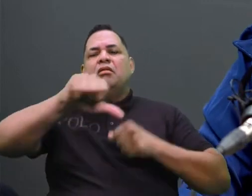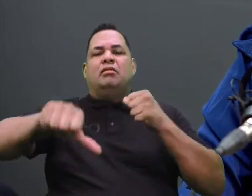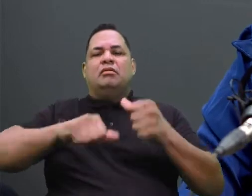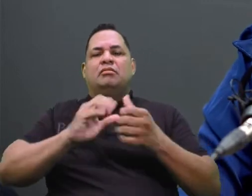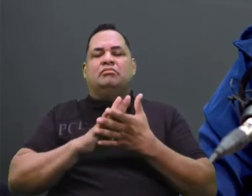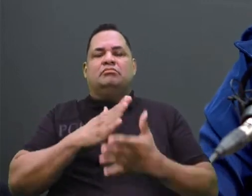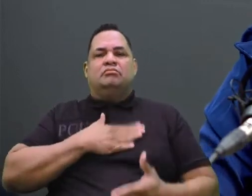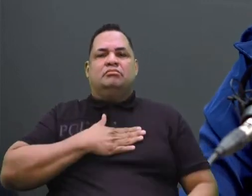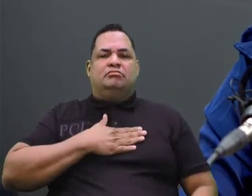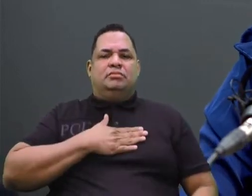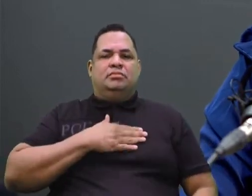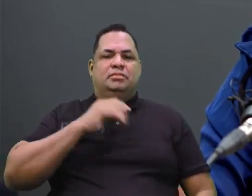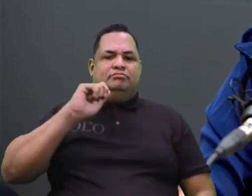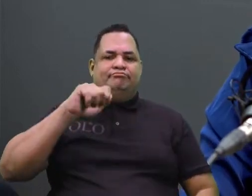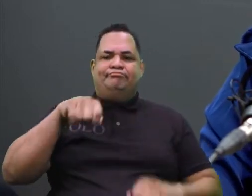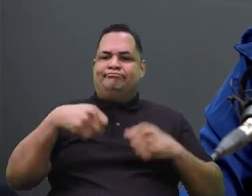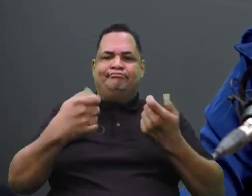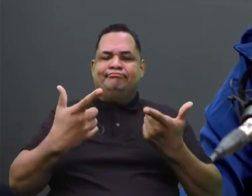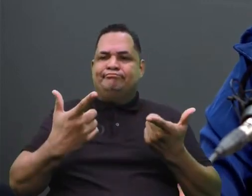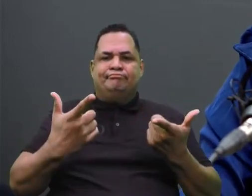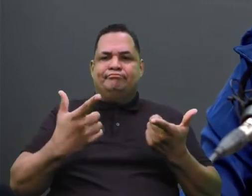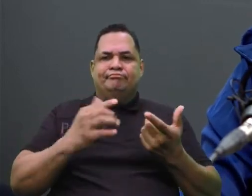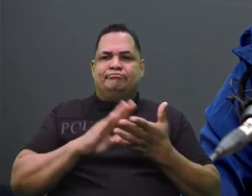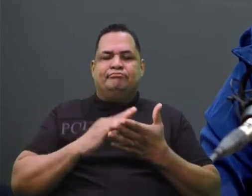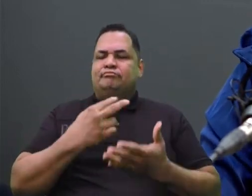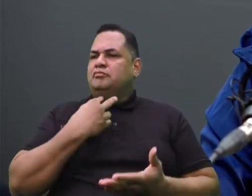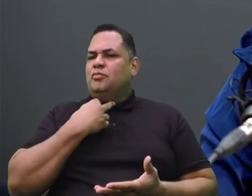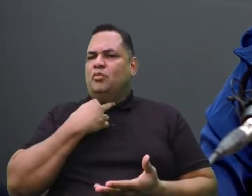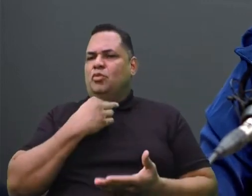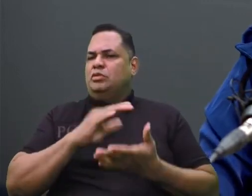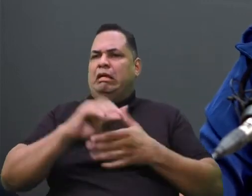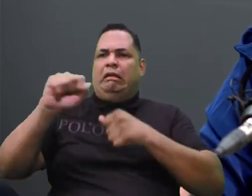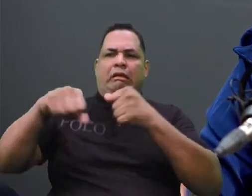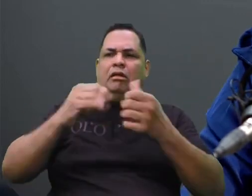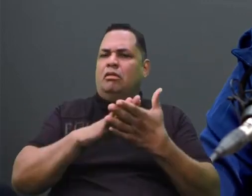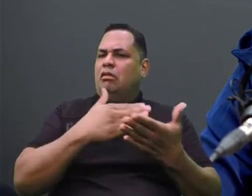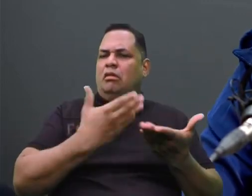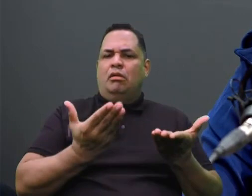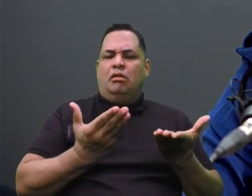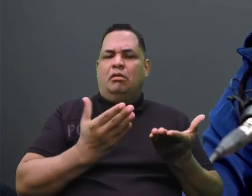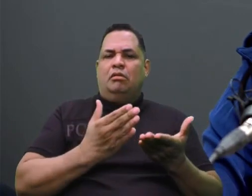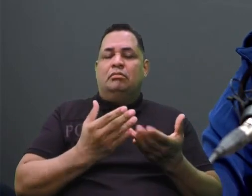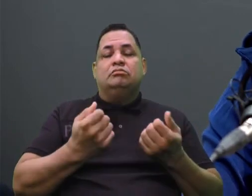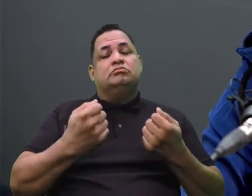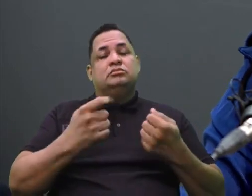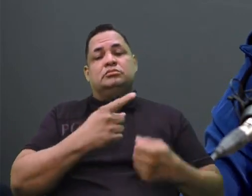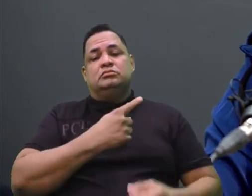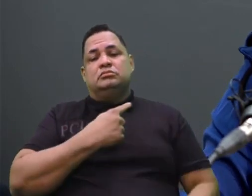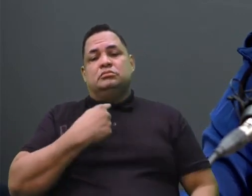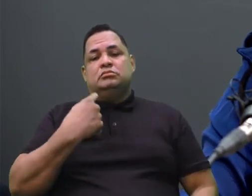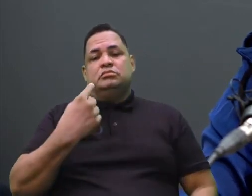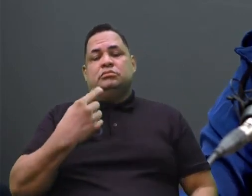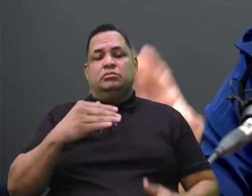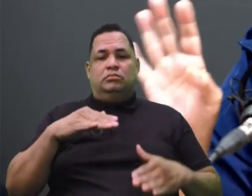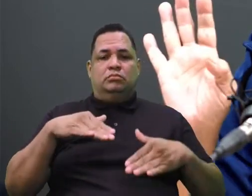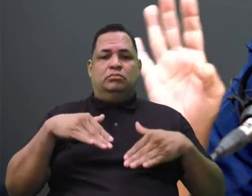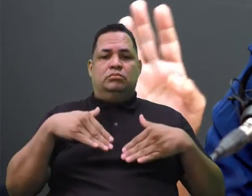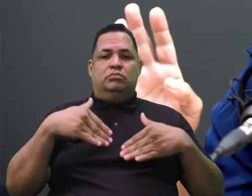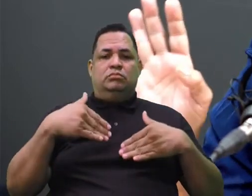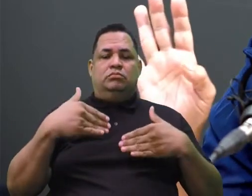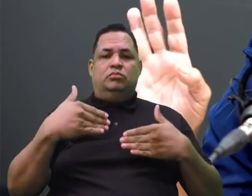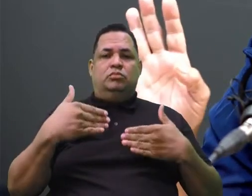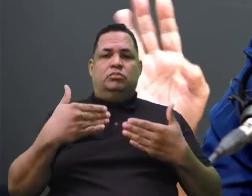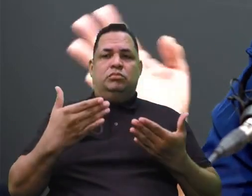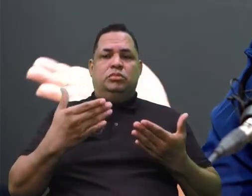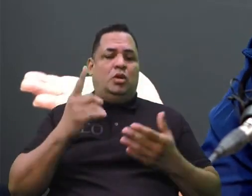sinal. Não é bem assim. A gente também não sai por aí trocando o nome, né? Mas a gente pode, na hora que o surdo,